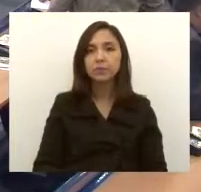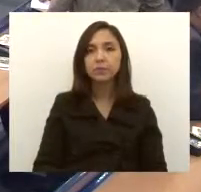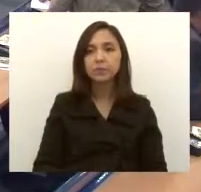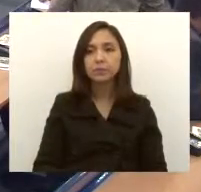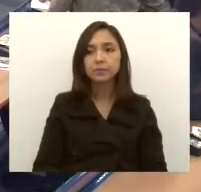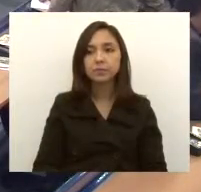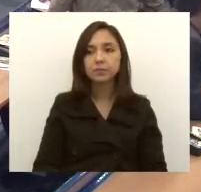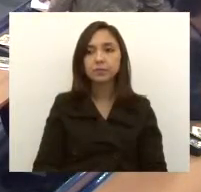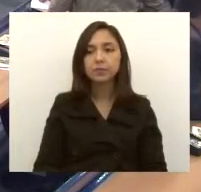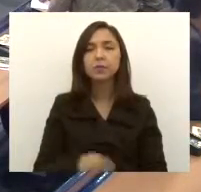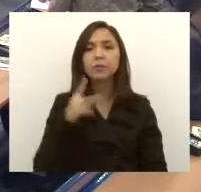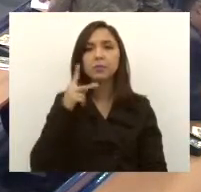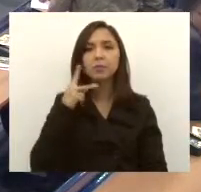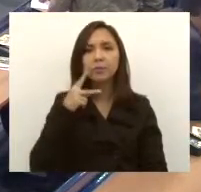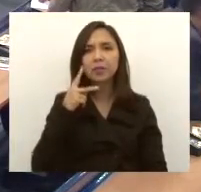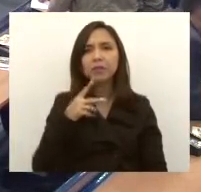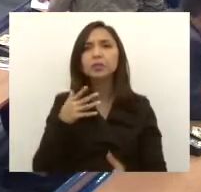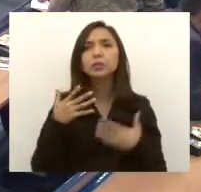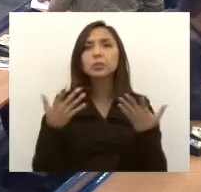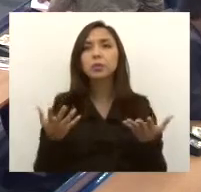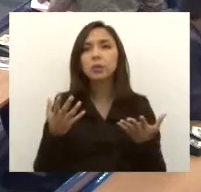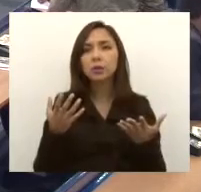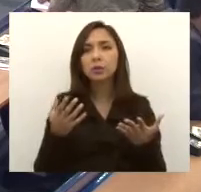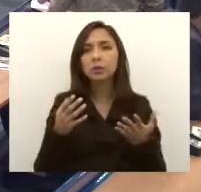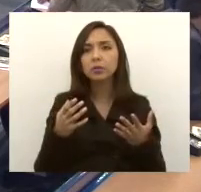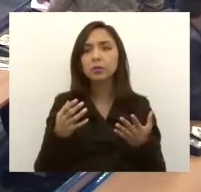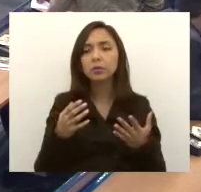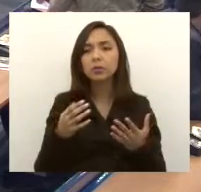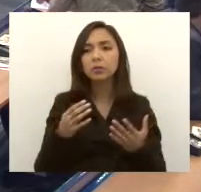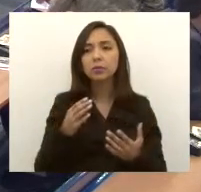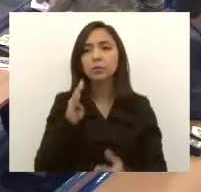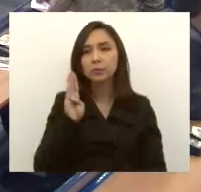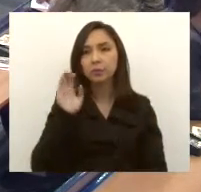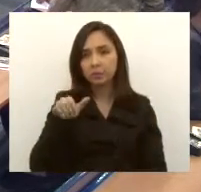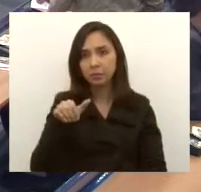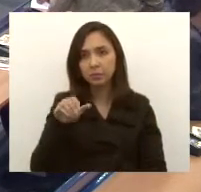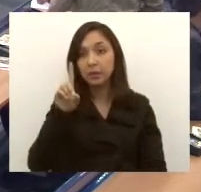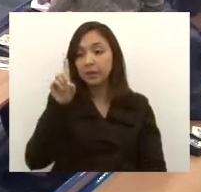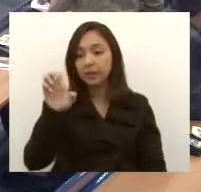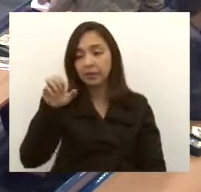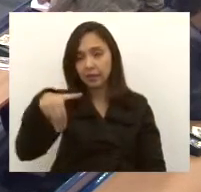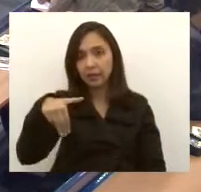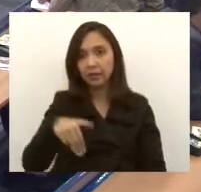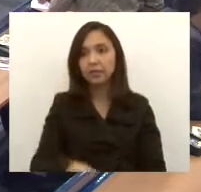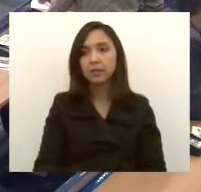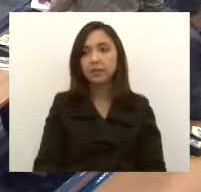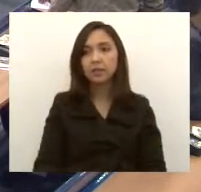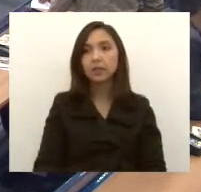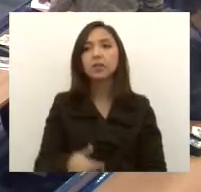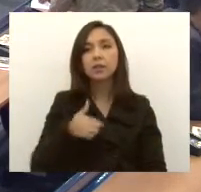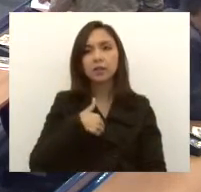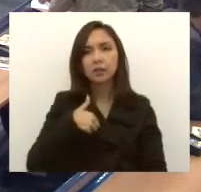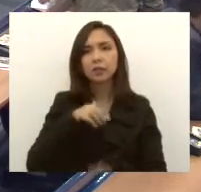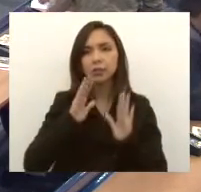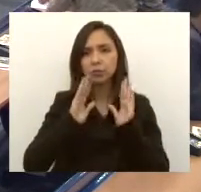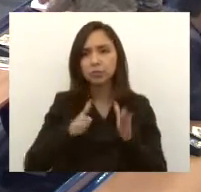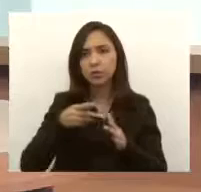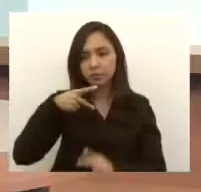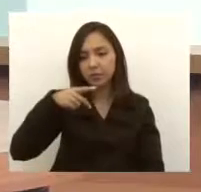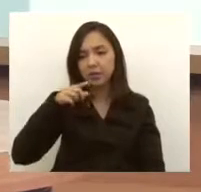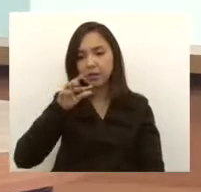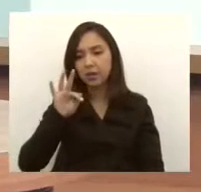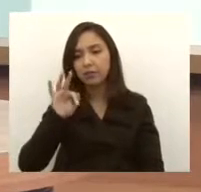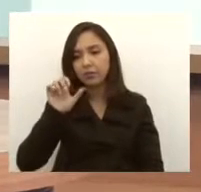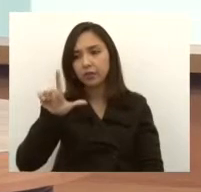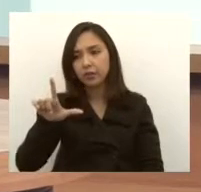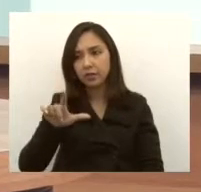Qual partido que o Ceará tomou posse, senhor presidente? Pelo DEM. DEM. Eu já fui parte do PFL. O senhor vai